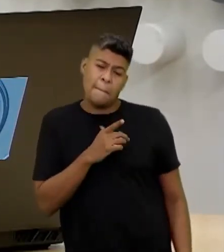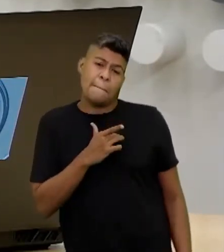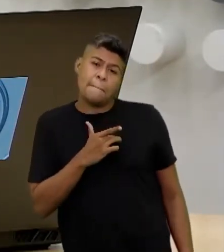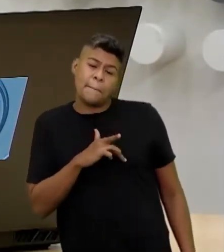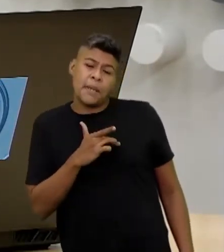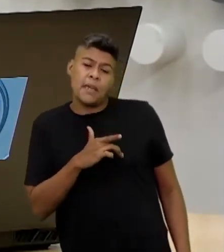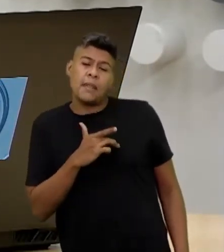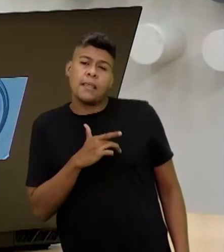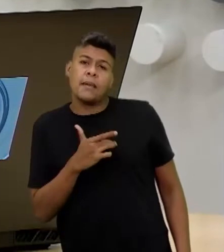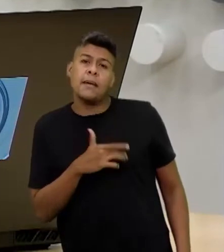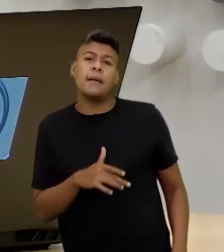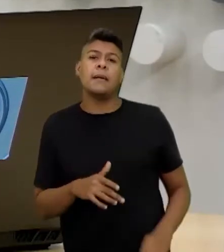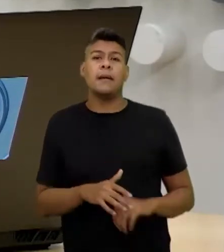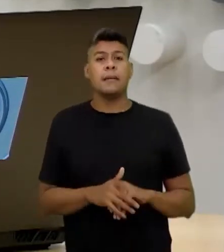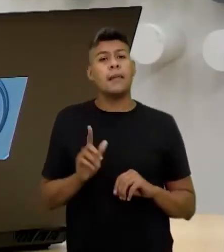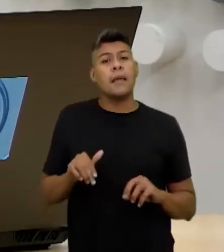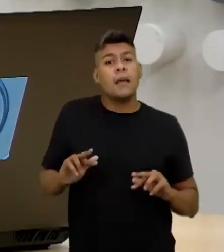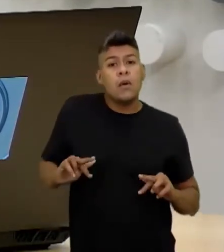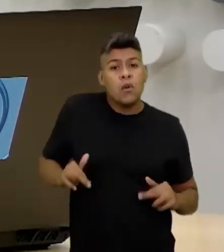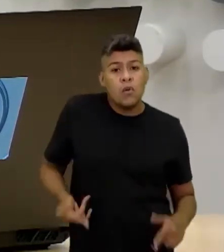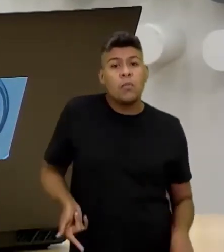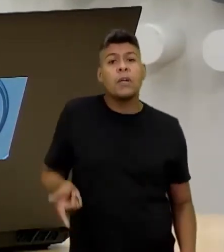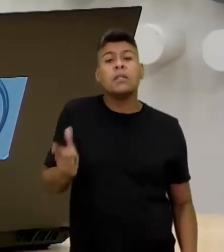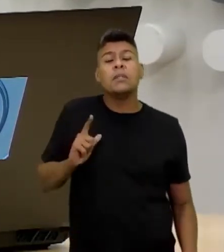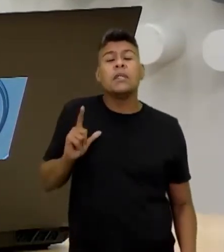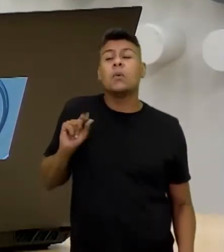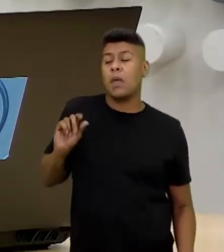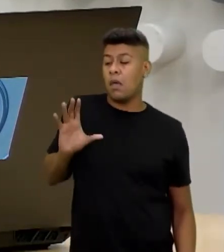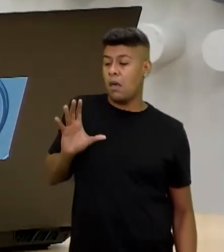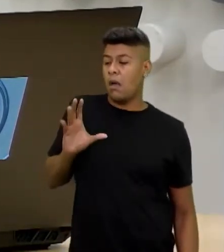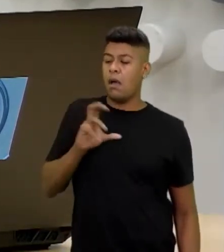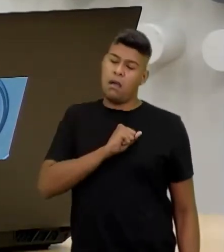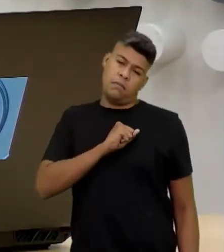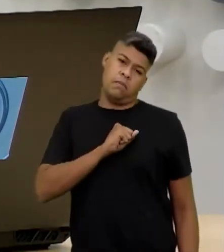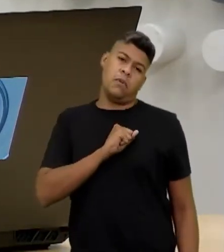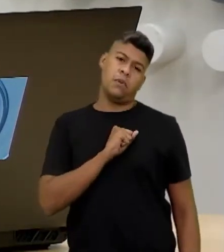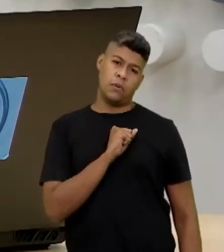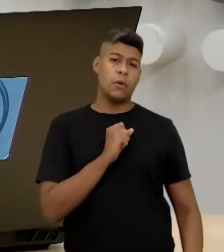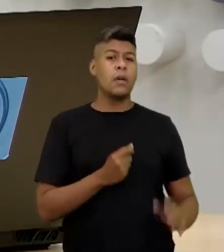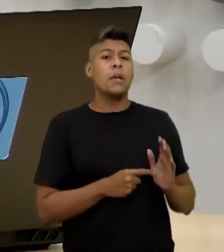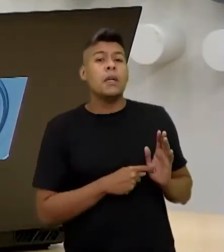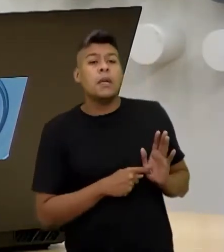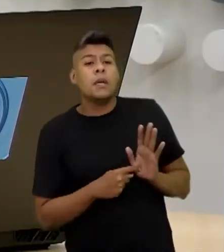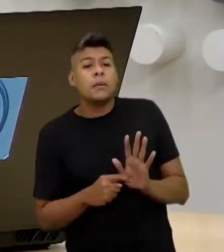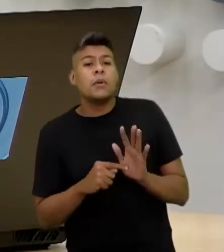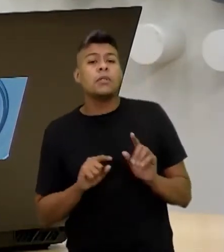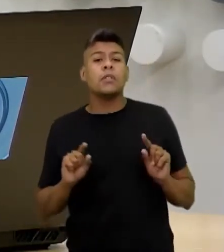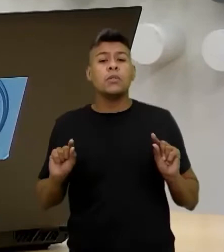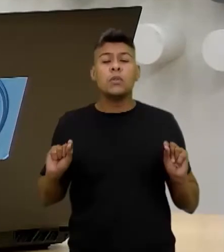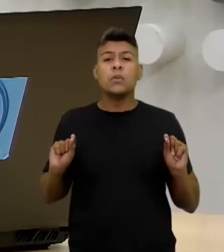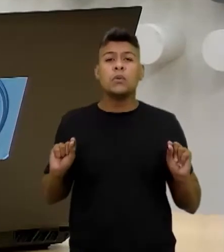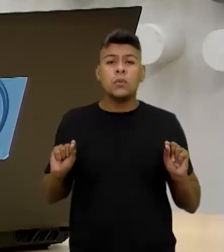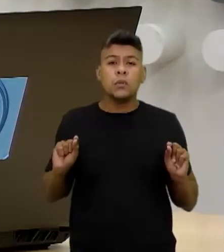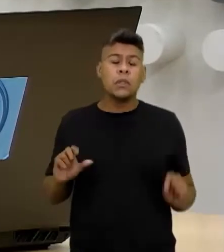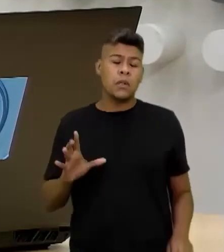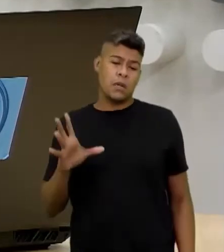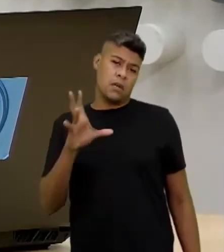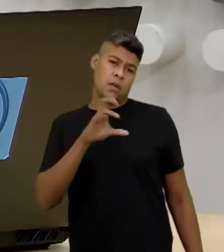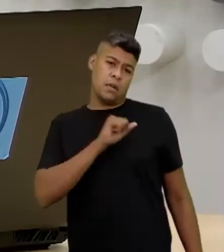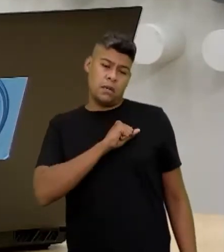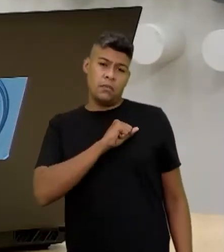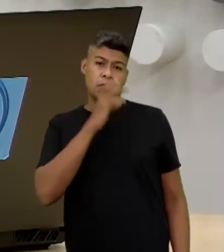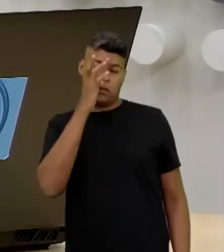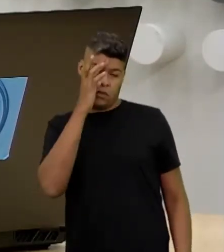né que era esse ser humano que tinha compaixão e mostrava muito comprar muita compaixão